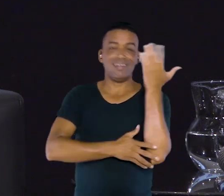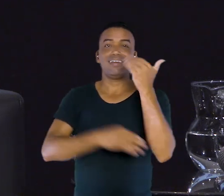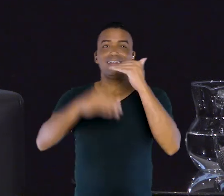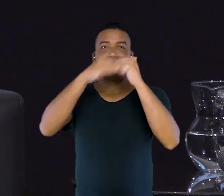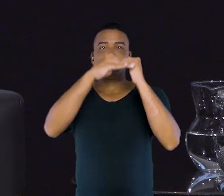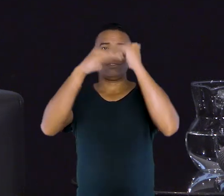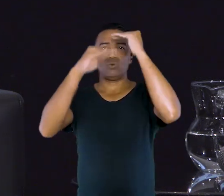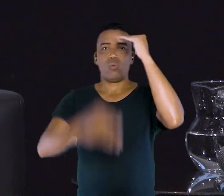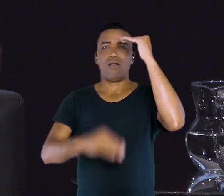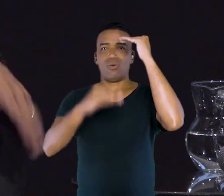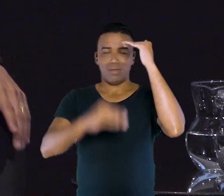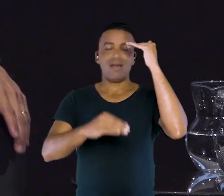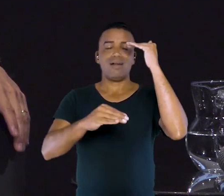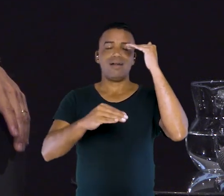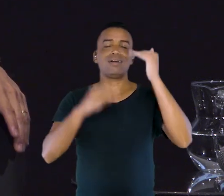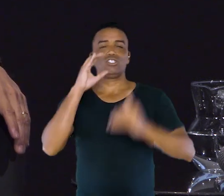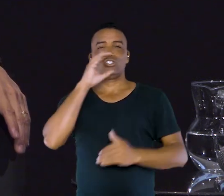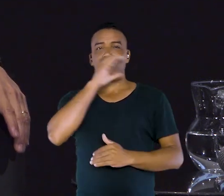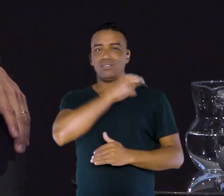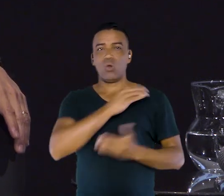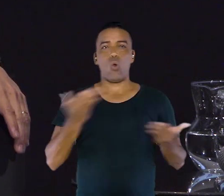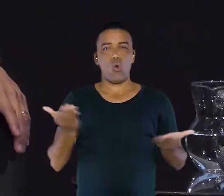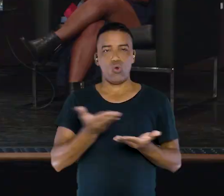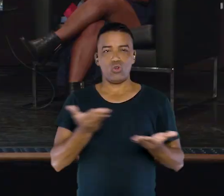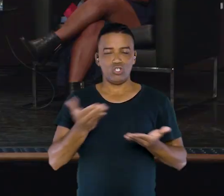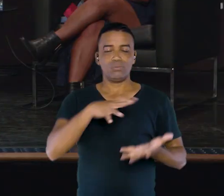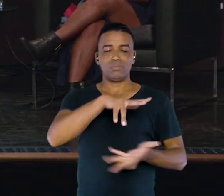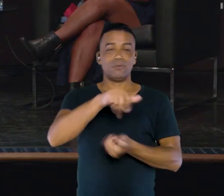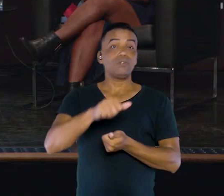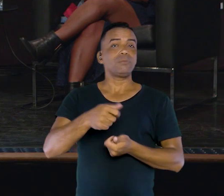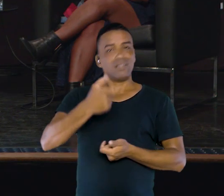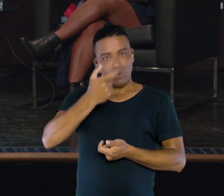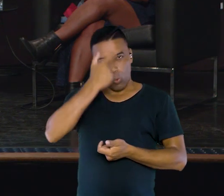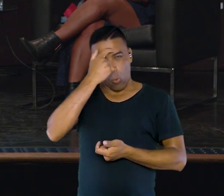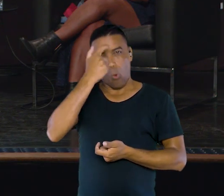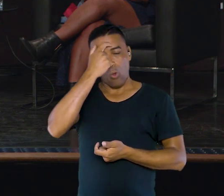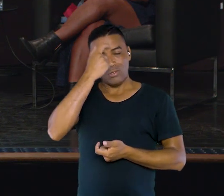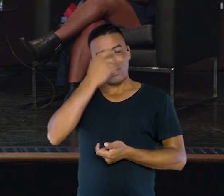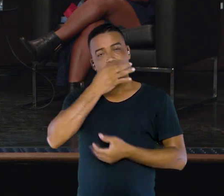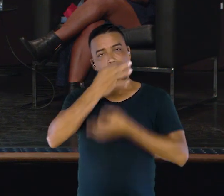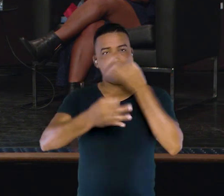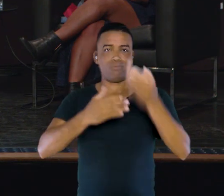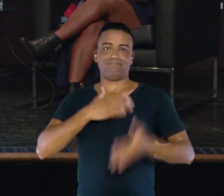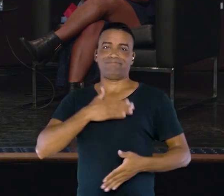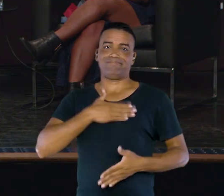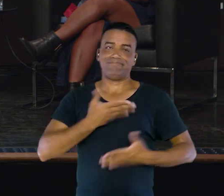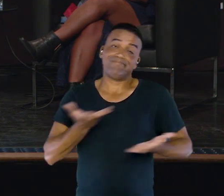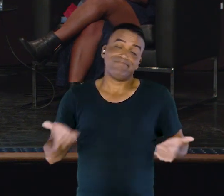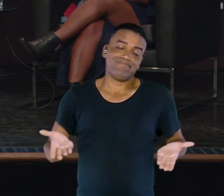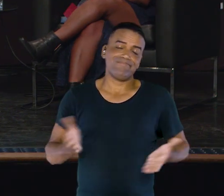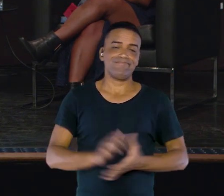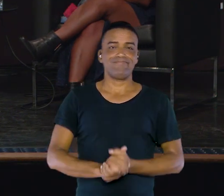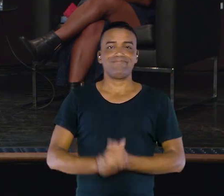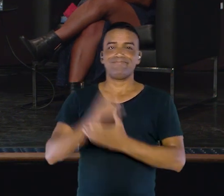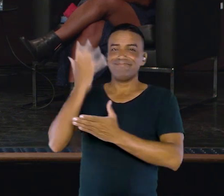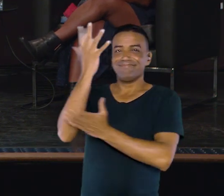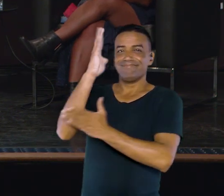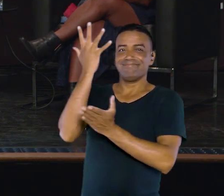ver com as desigualdades profundas do planeta que a gente vive, né? É importante ter consciência disso, na minha opinião.